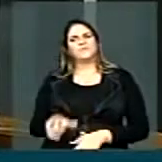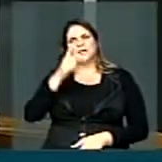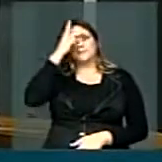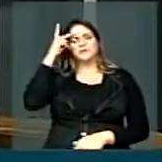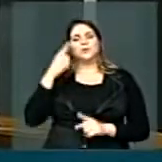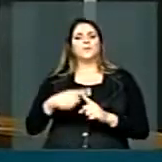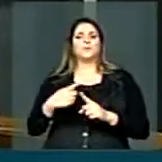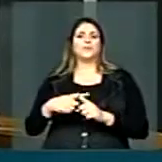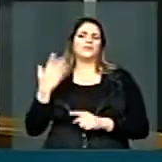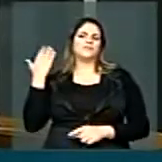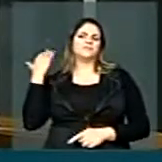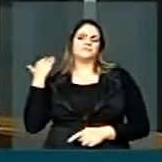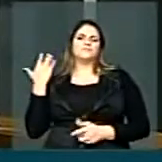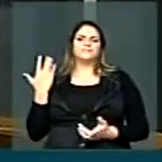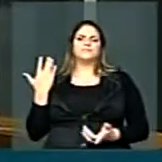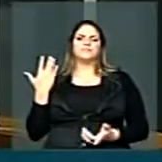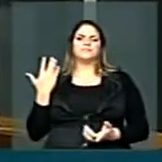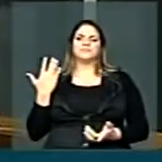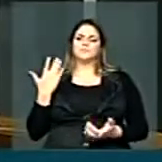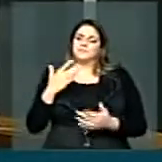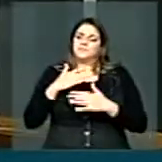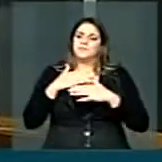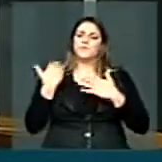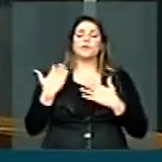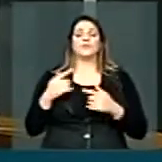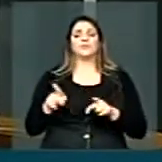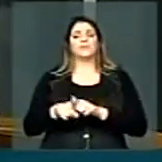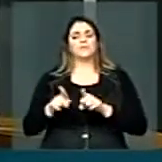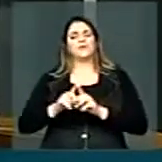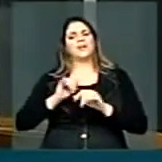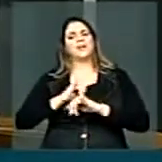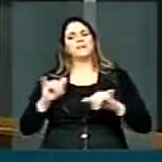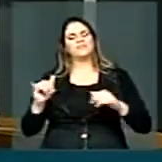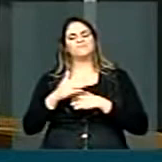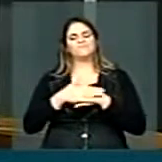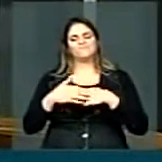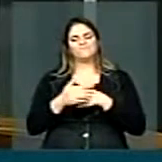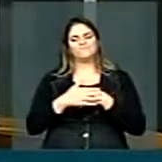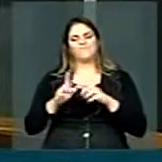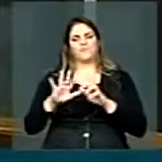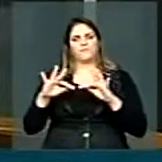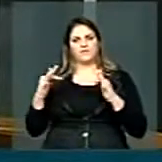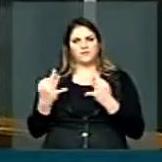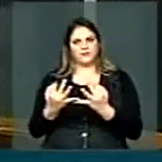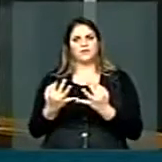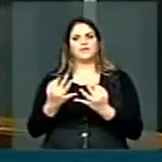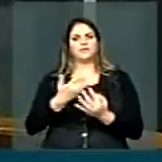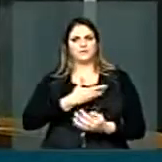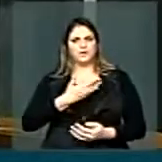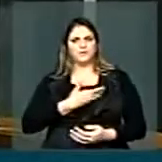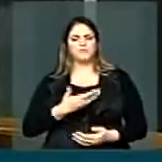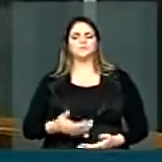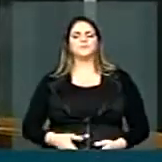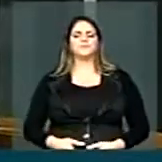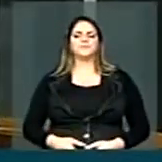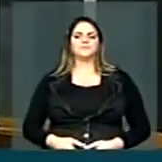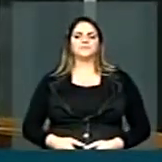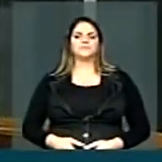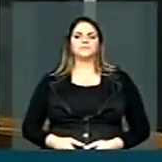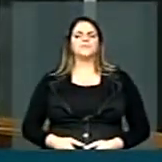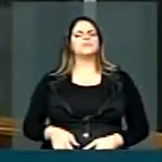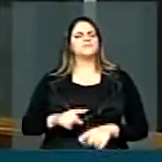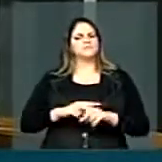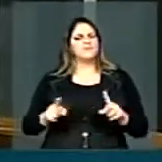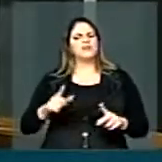seu passamento, nem de externar suas condolências a familiares e amigos do pranteado. E o faz com justo